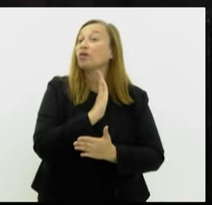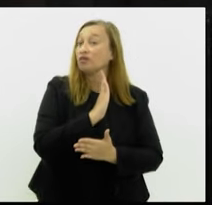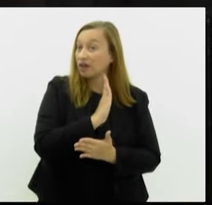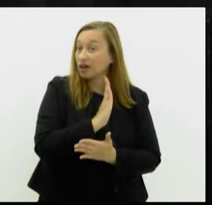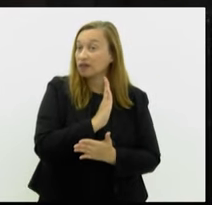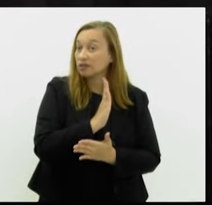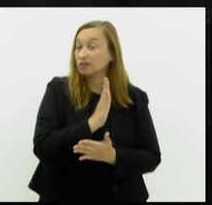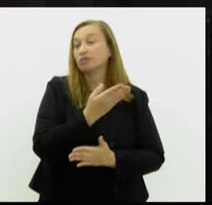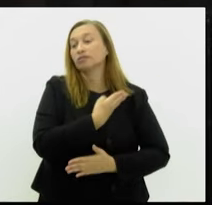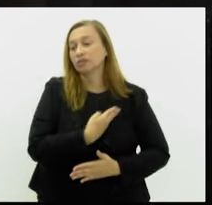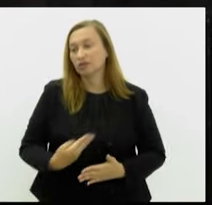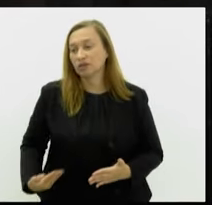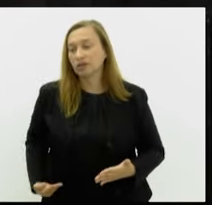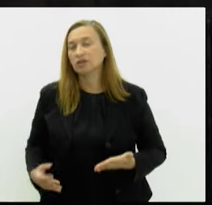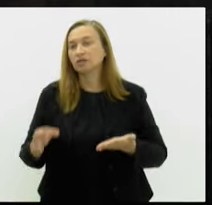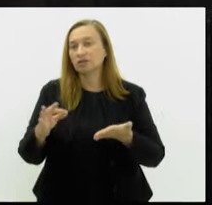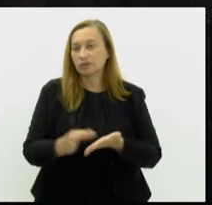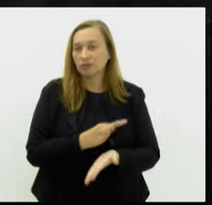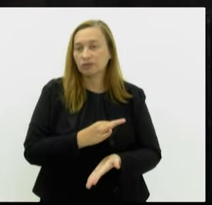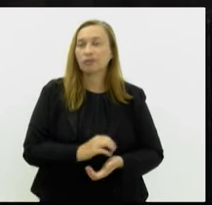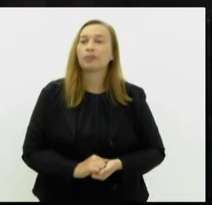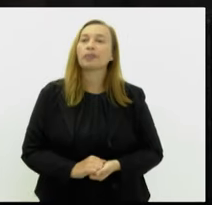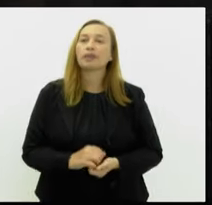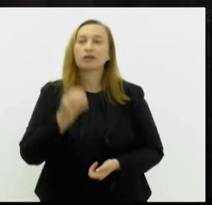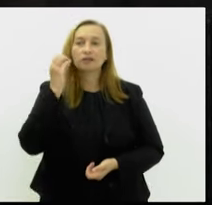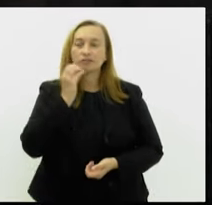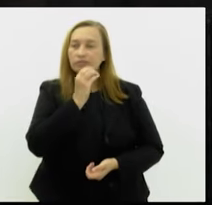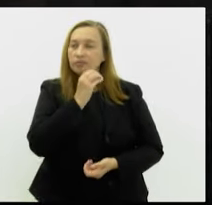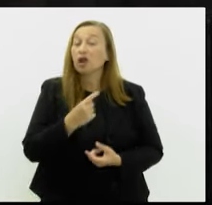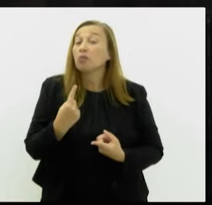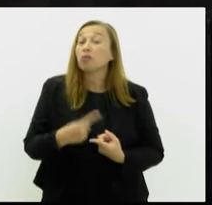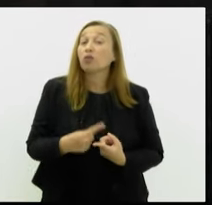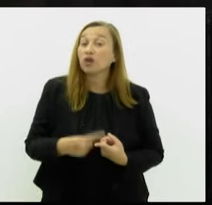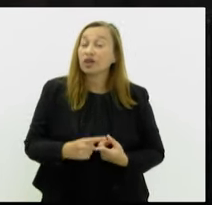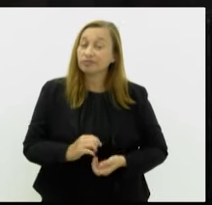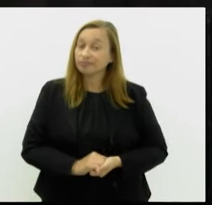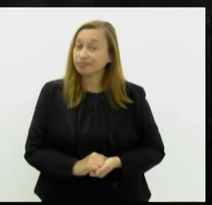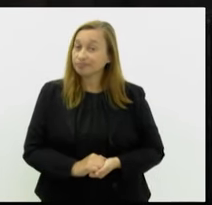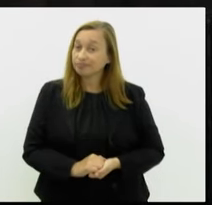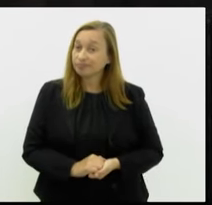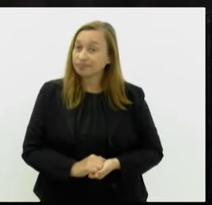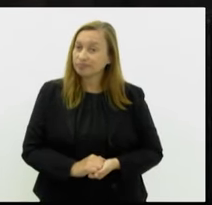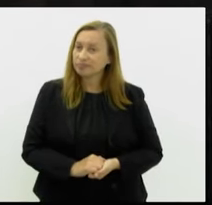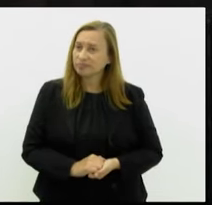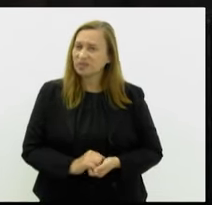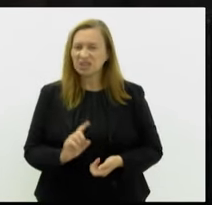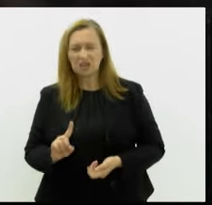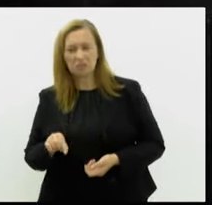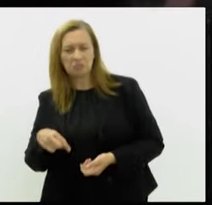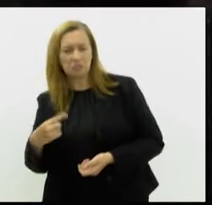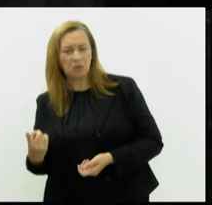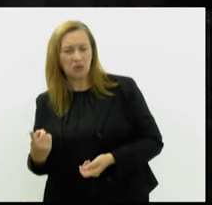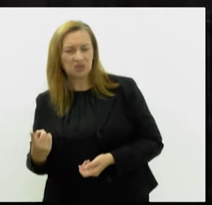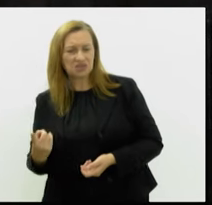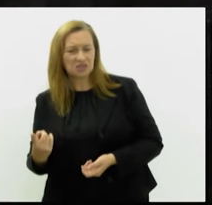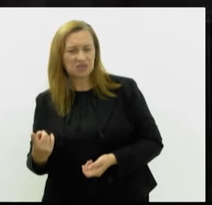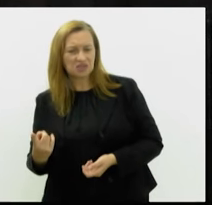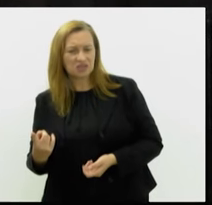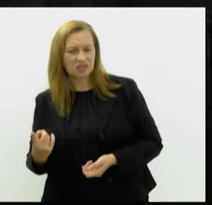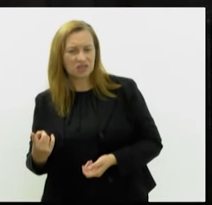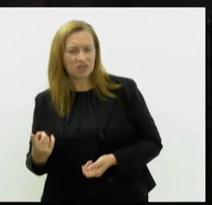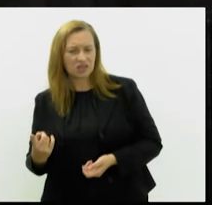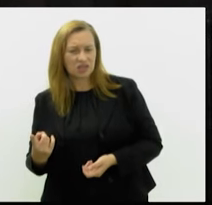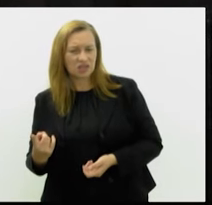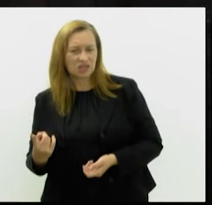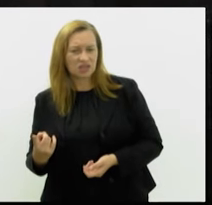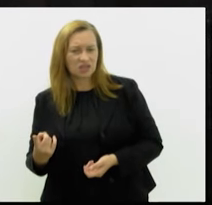pelo governador Cláudio Castro. Por que, da noite para o dia, se